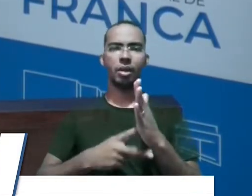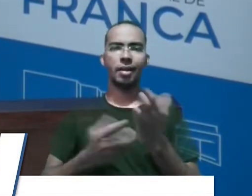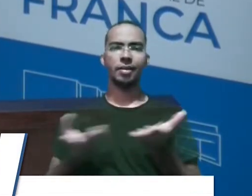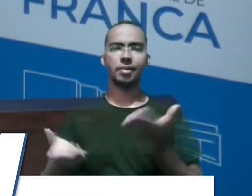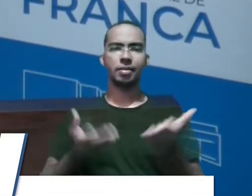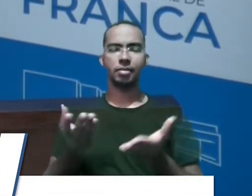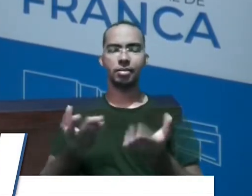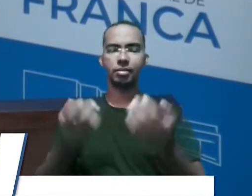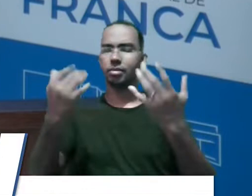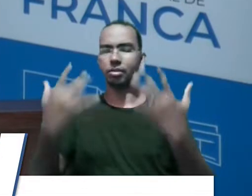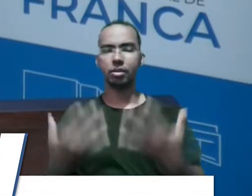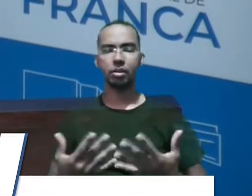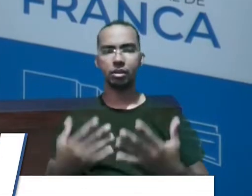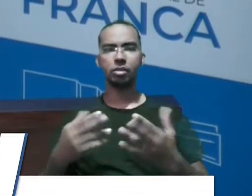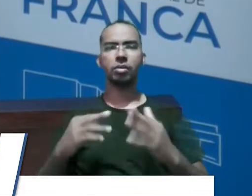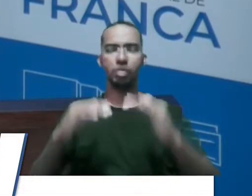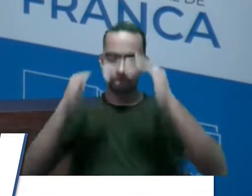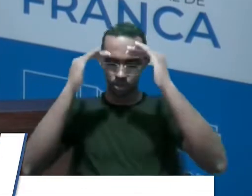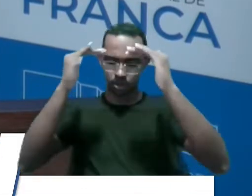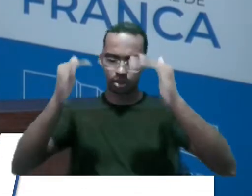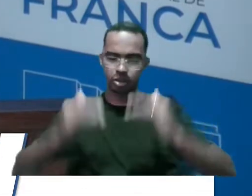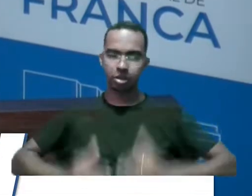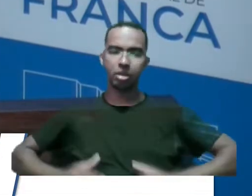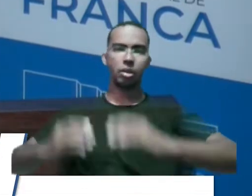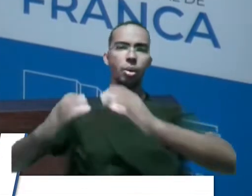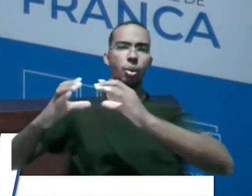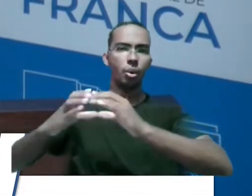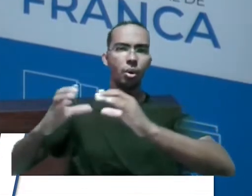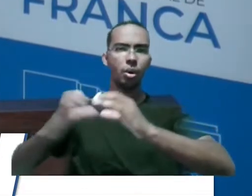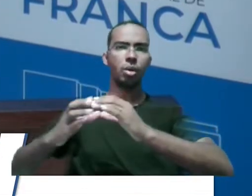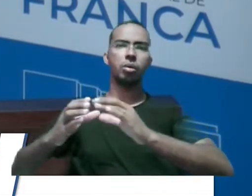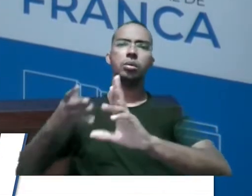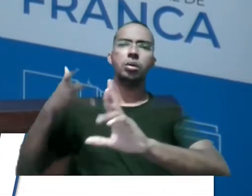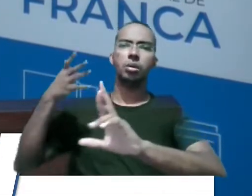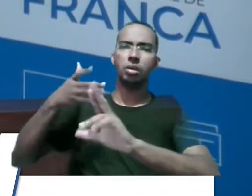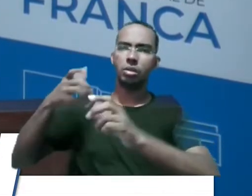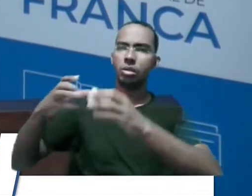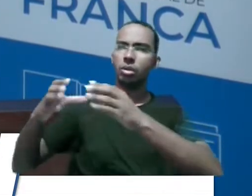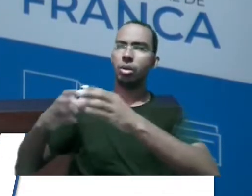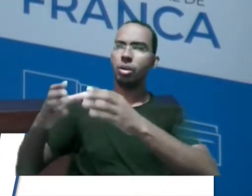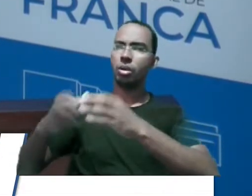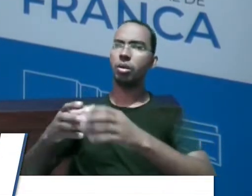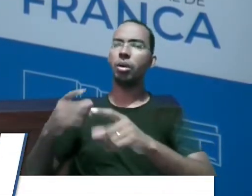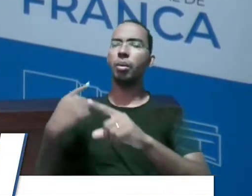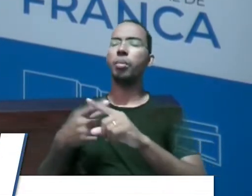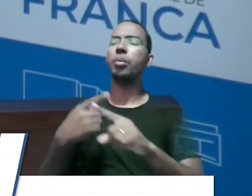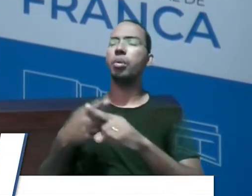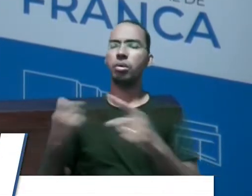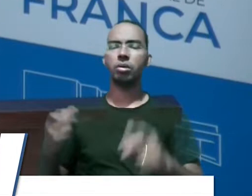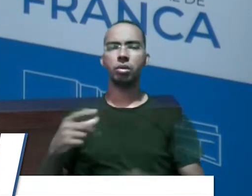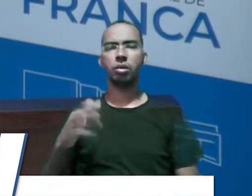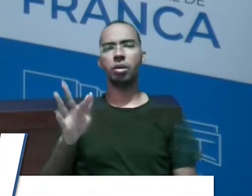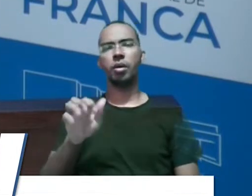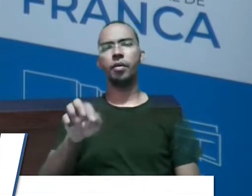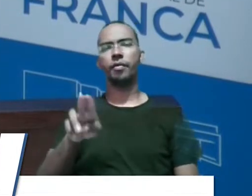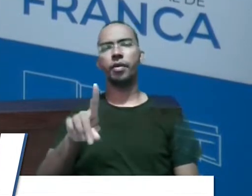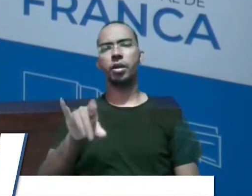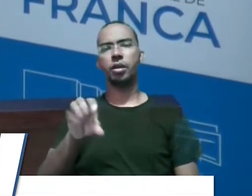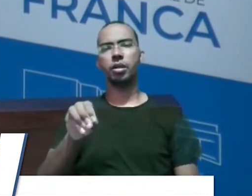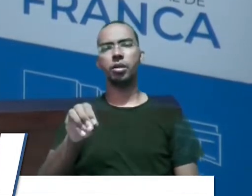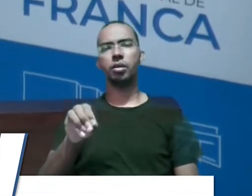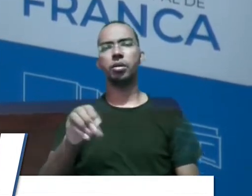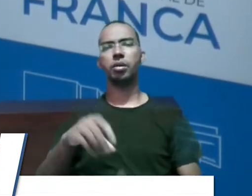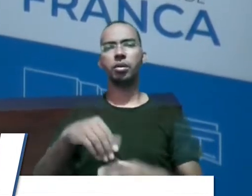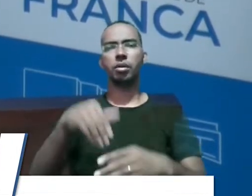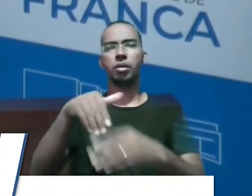eu respeito muito a categoria e a representação da categoria, porque, afinal de contas, o Fernando foi eleito pela